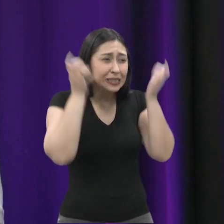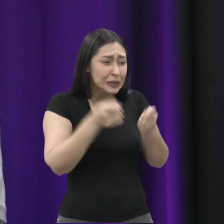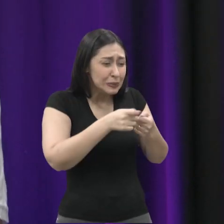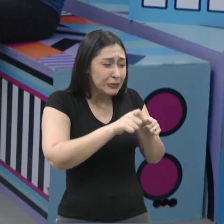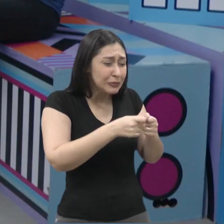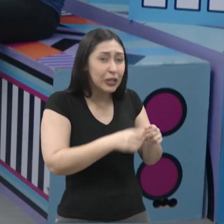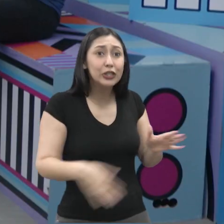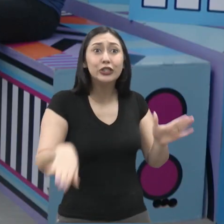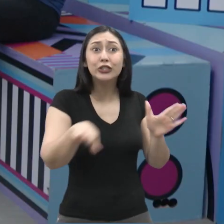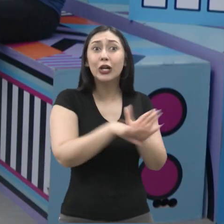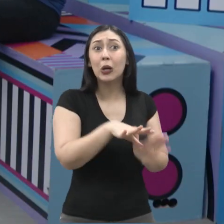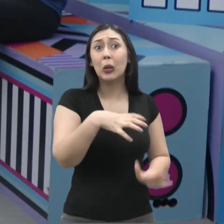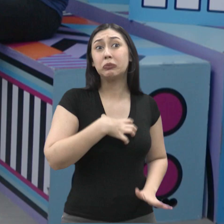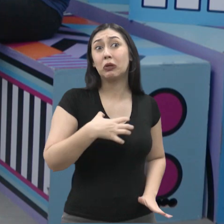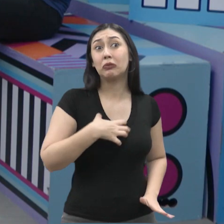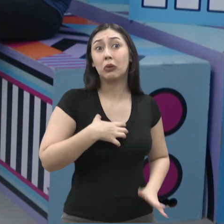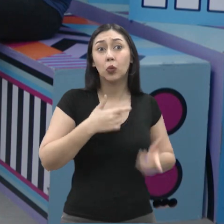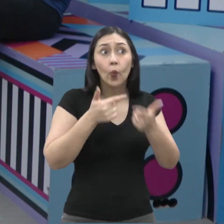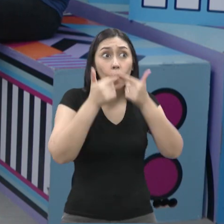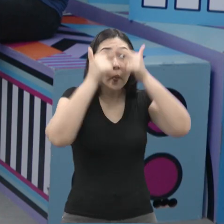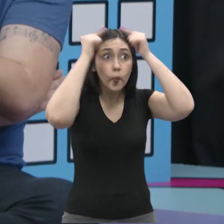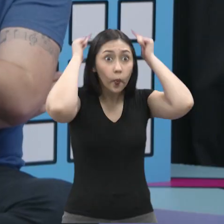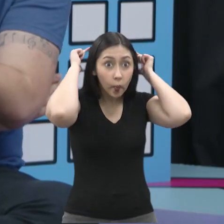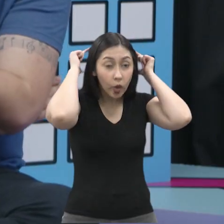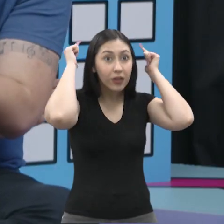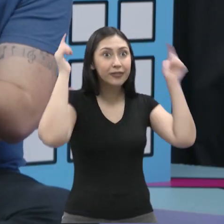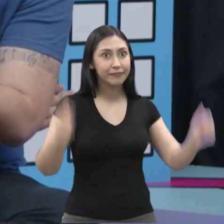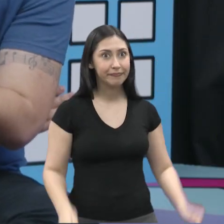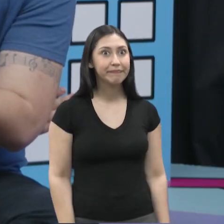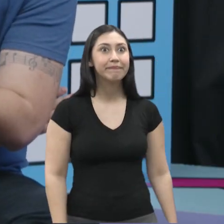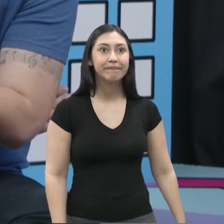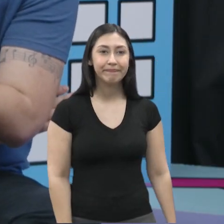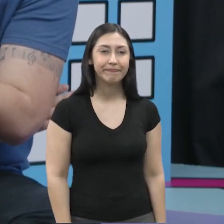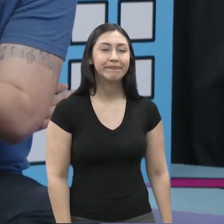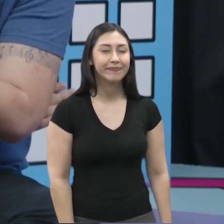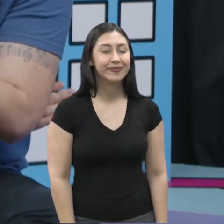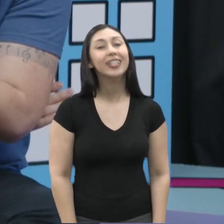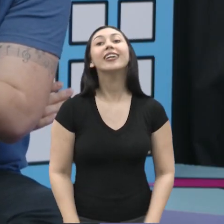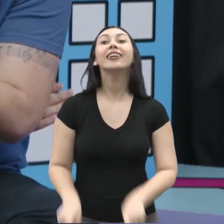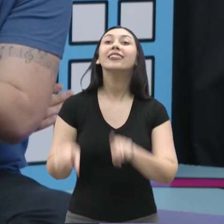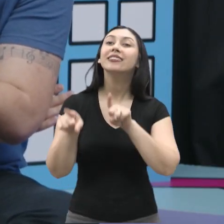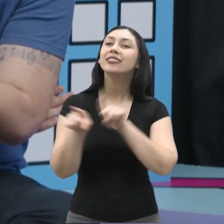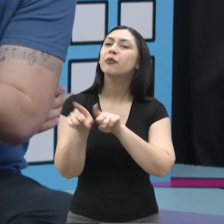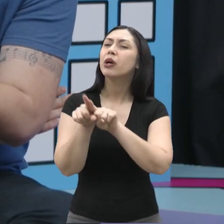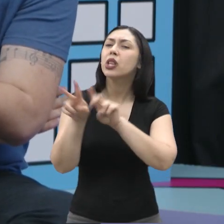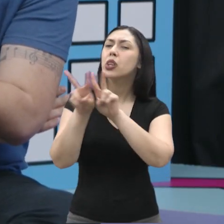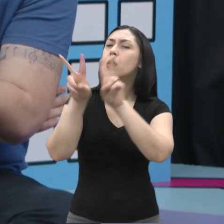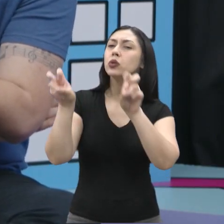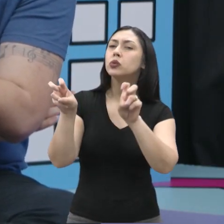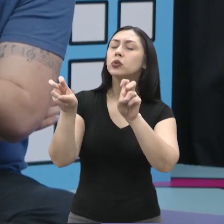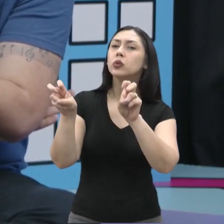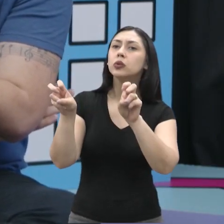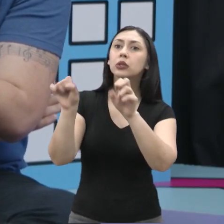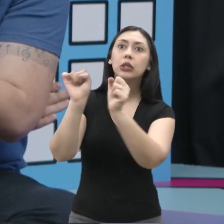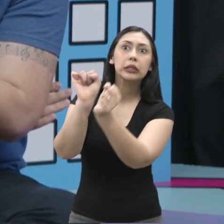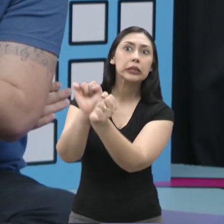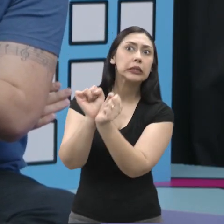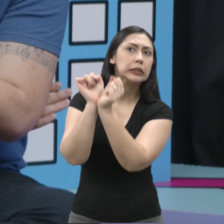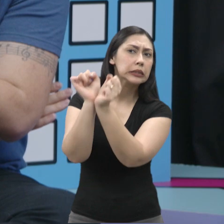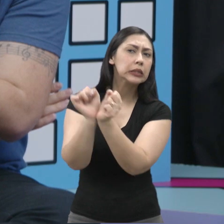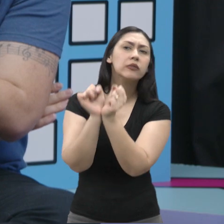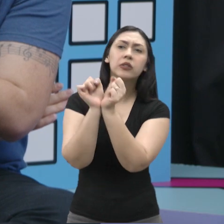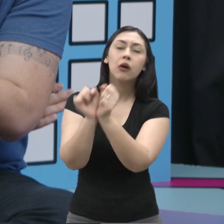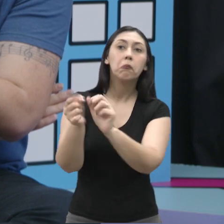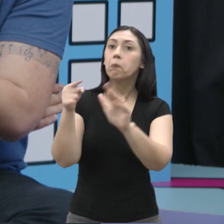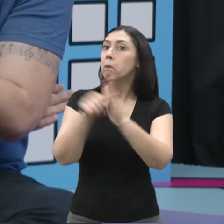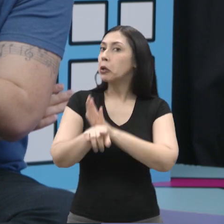disso. E a gente tem também a questão da escravidão, né? Não foi abordado ali, Sim. mas era uma realidade da época, inclusive que a